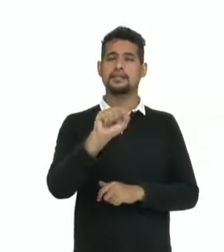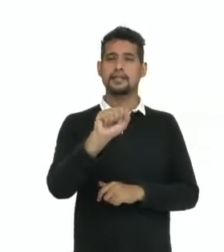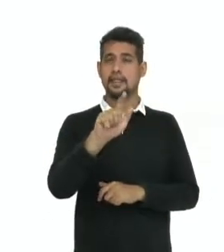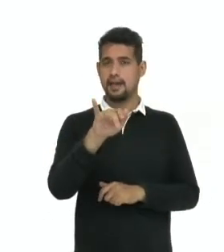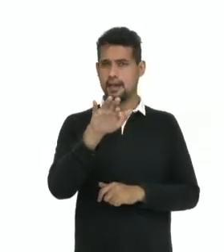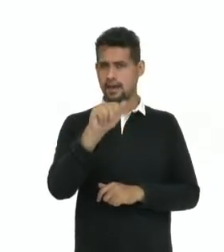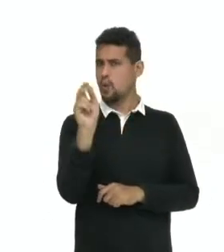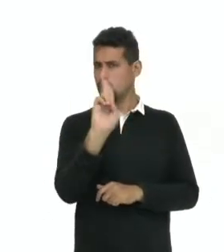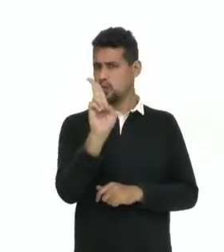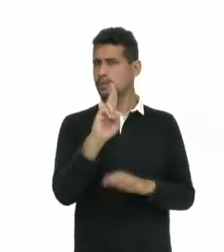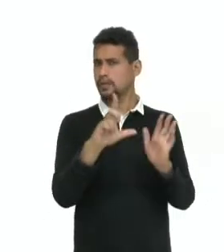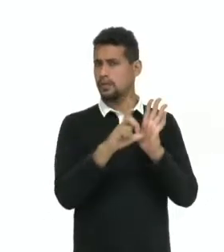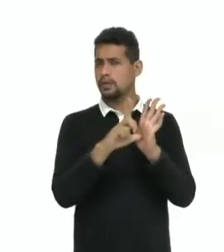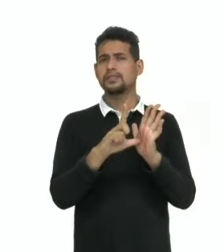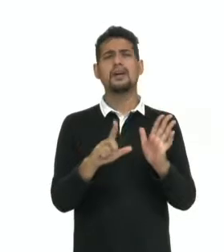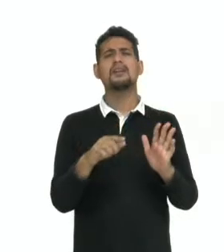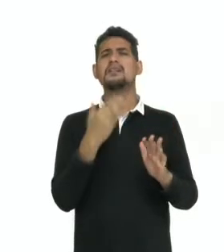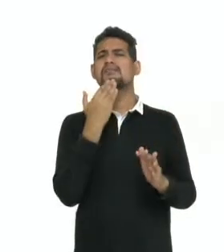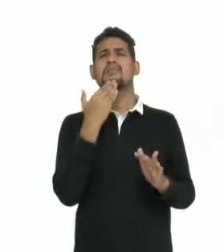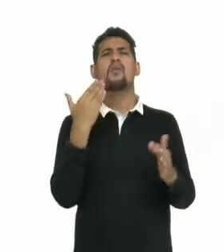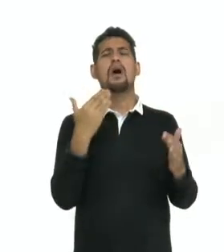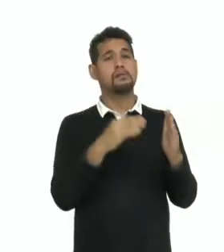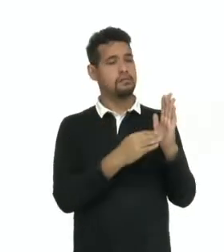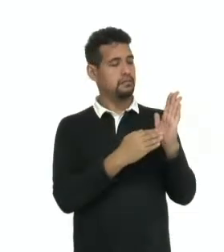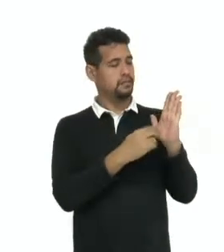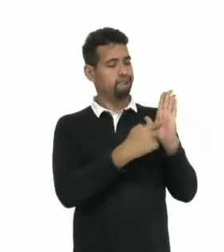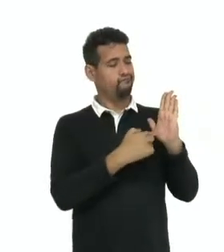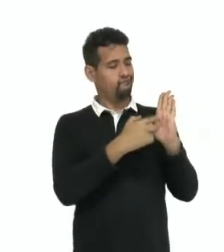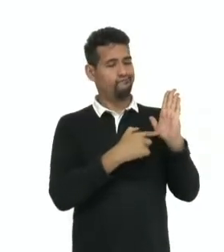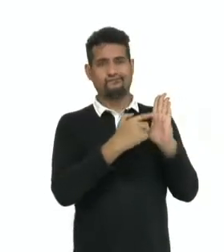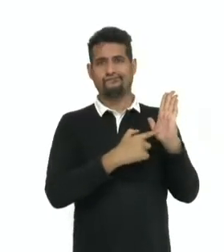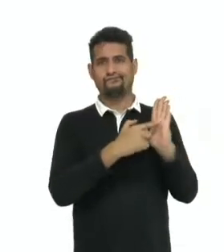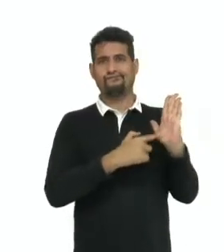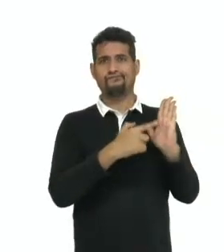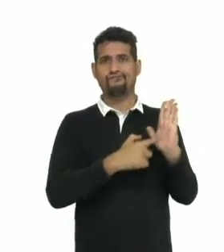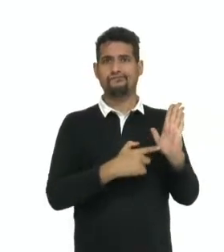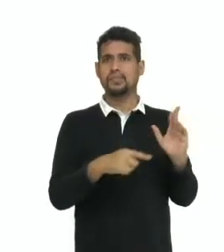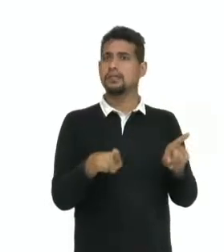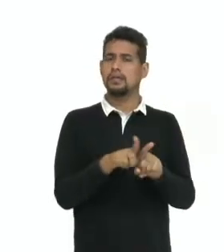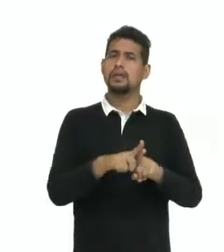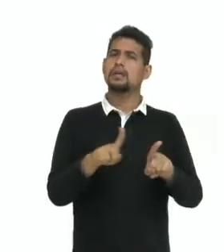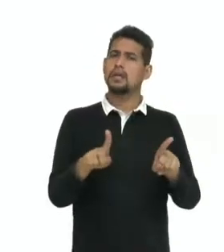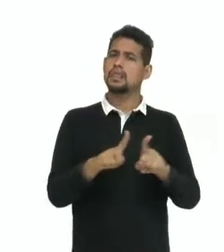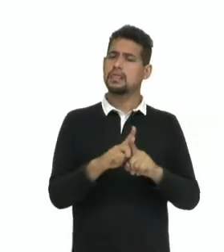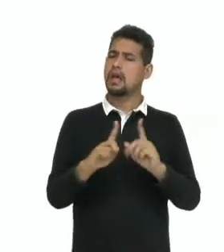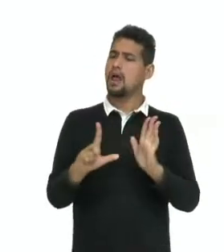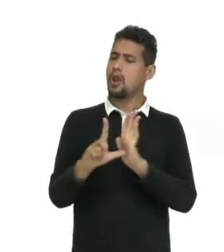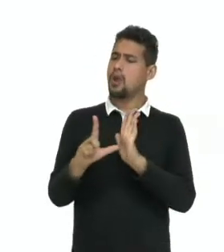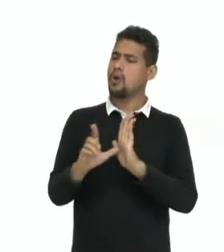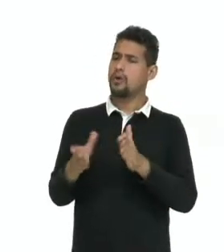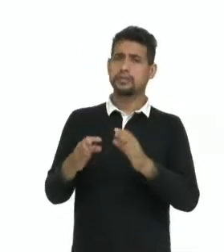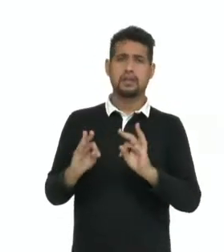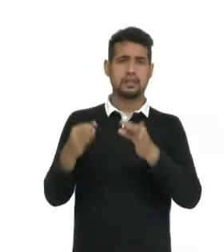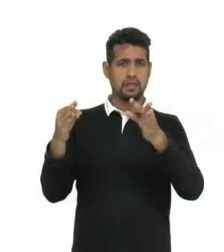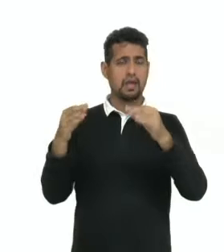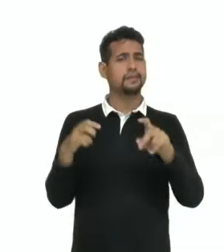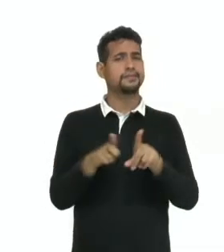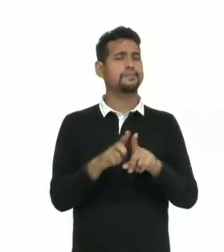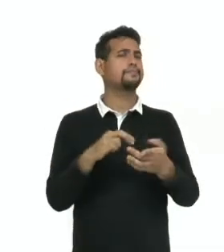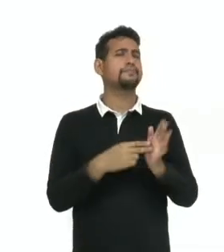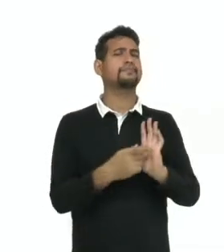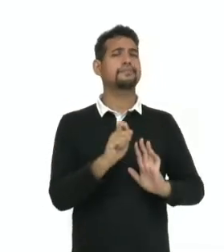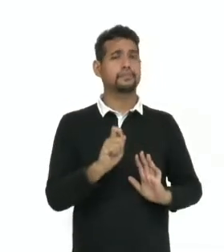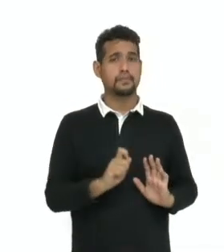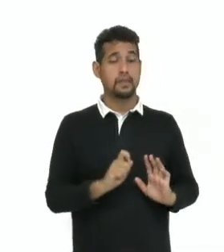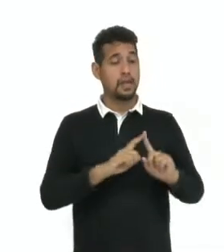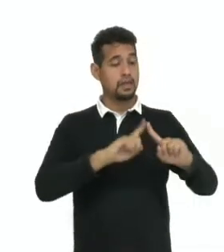o seguinte defeito: tela travada. Na assistência técnica autorizada, Coconut Assistência Técnica Limitada,